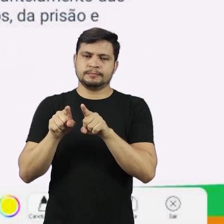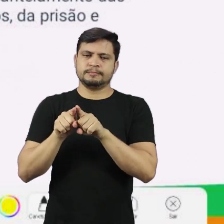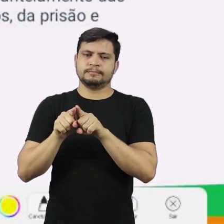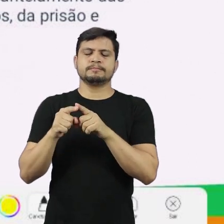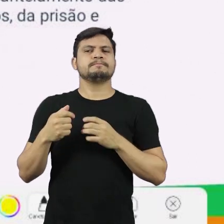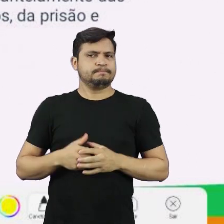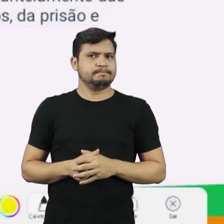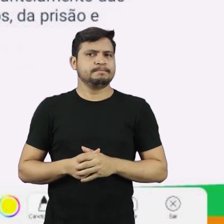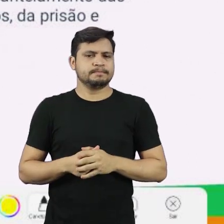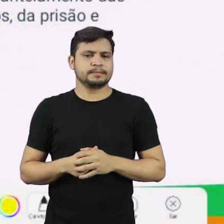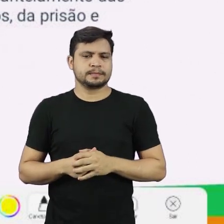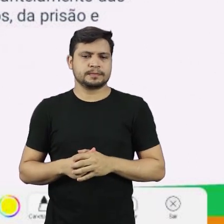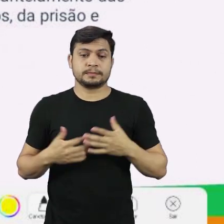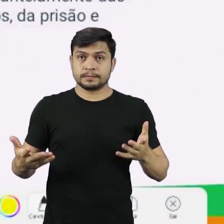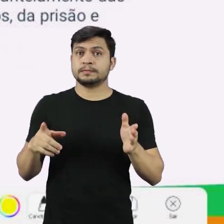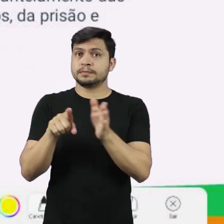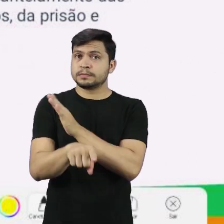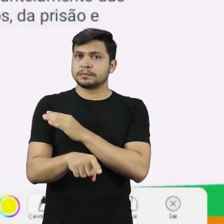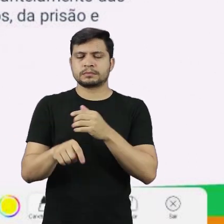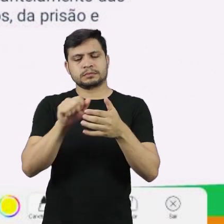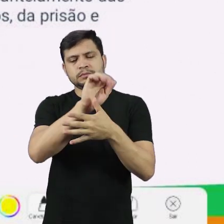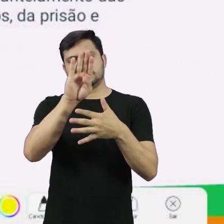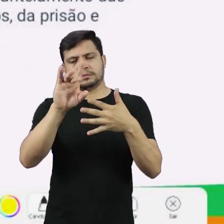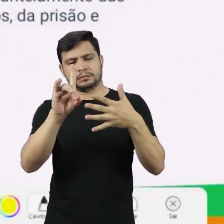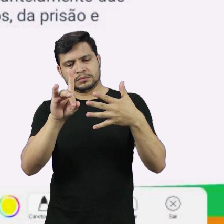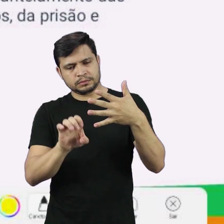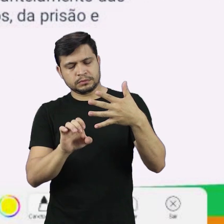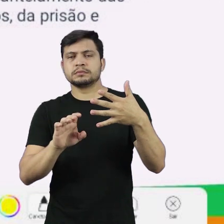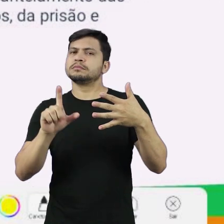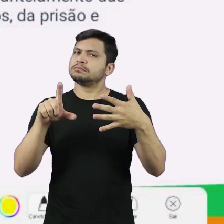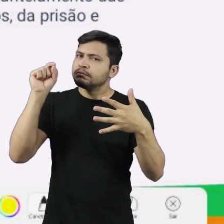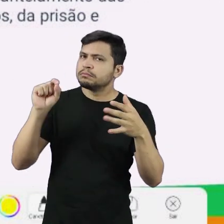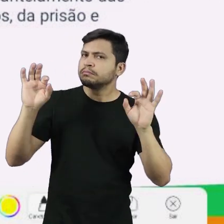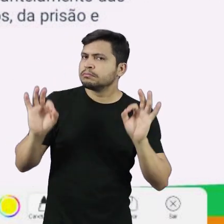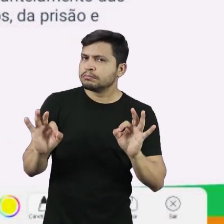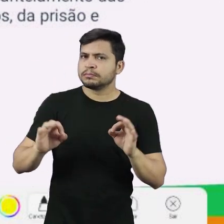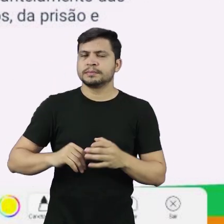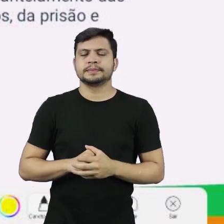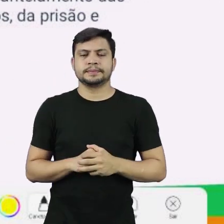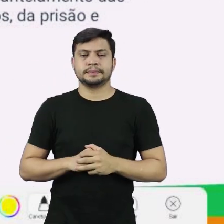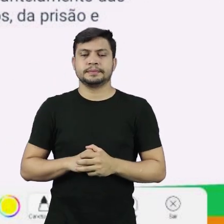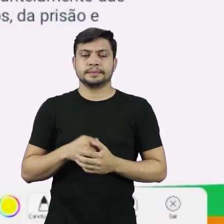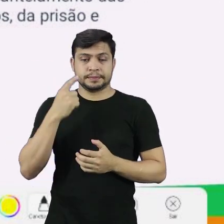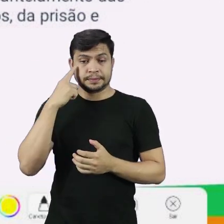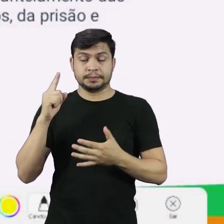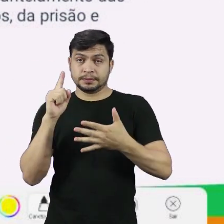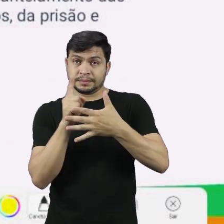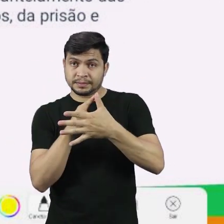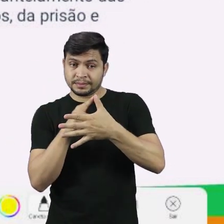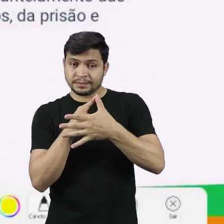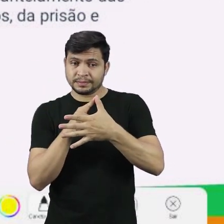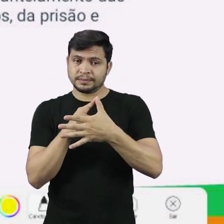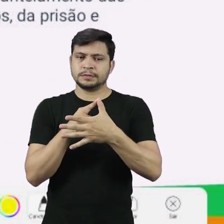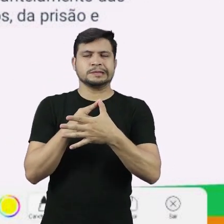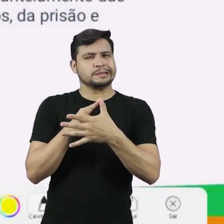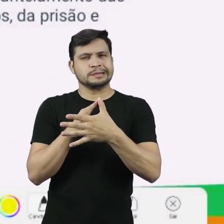ditadura militar. Questão diz, assinale a alternativa correta. Letra A, apenas as afirmativas 2 e 4 estão